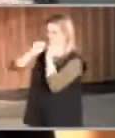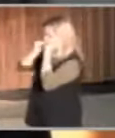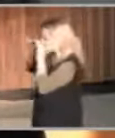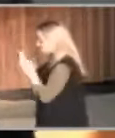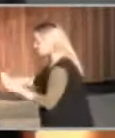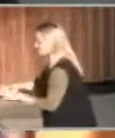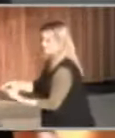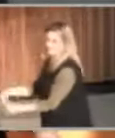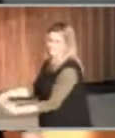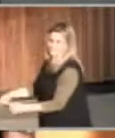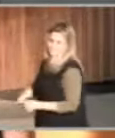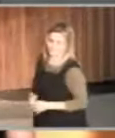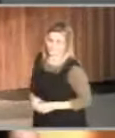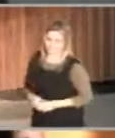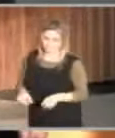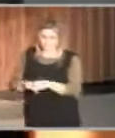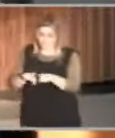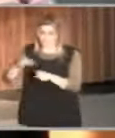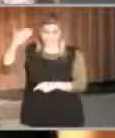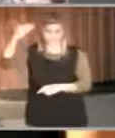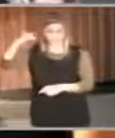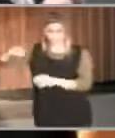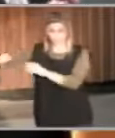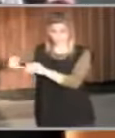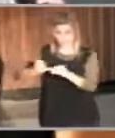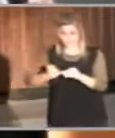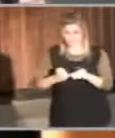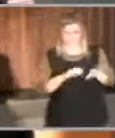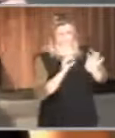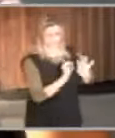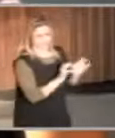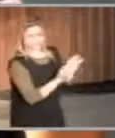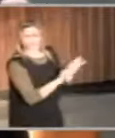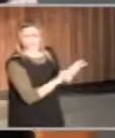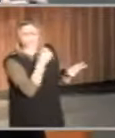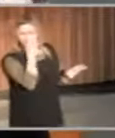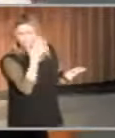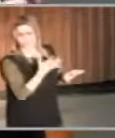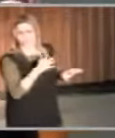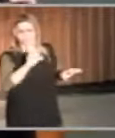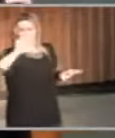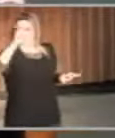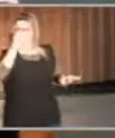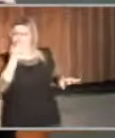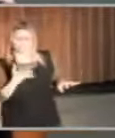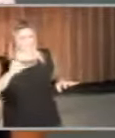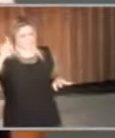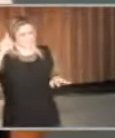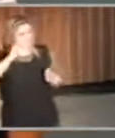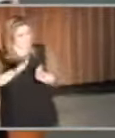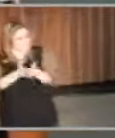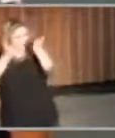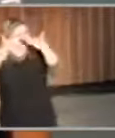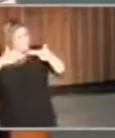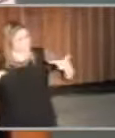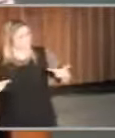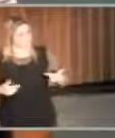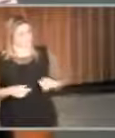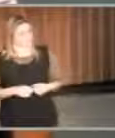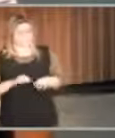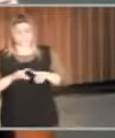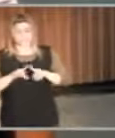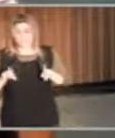conquistarão a terra eu tenho certeza disso eu não tenho dúvida mas sabe o que acontece é que